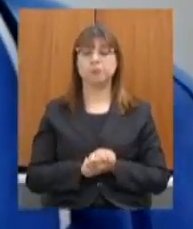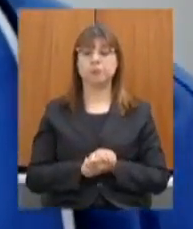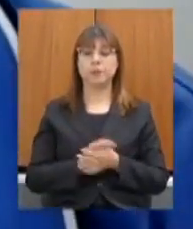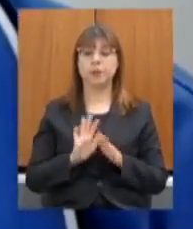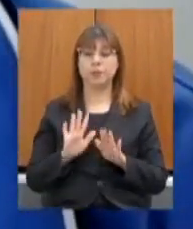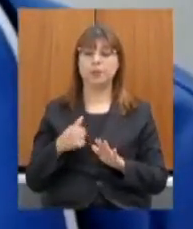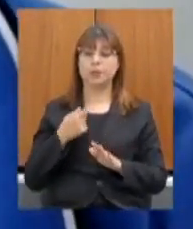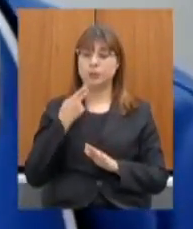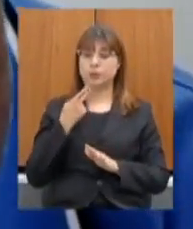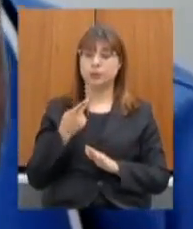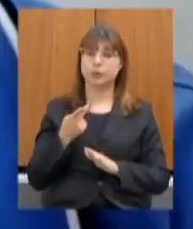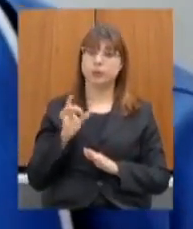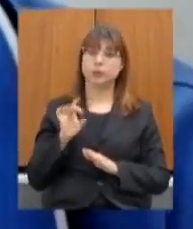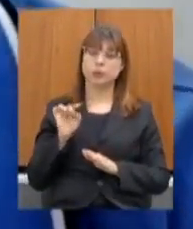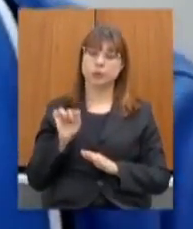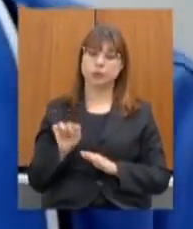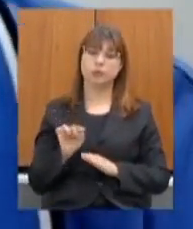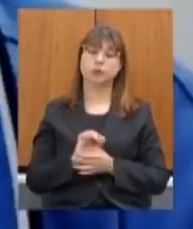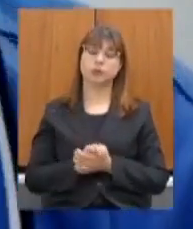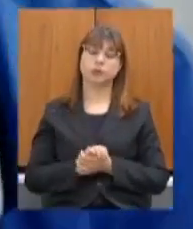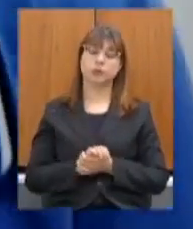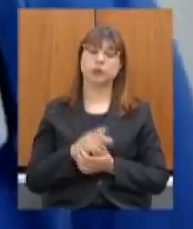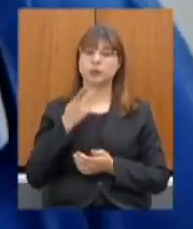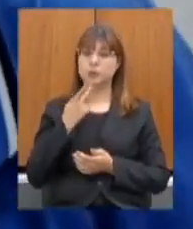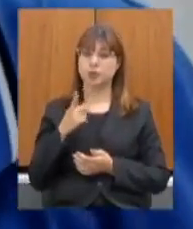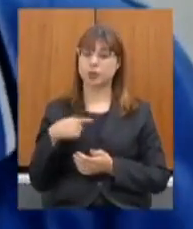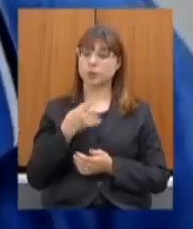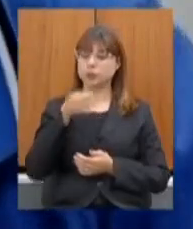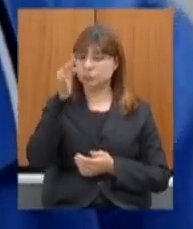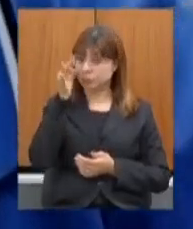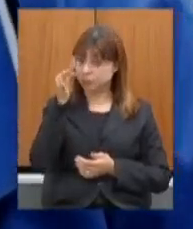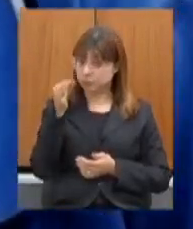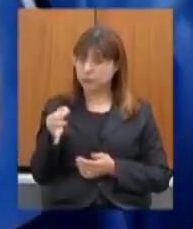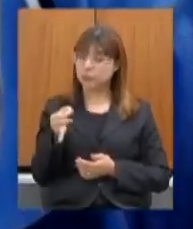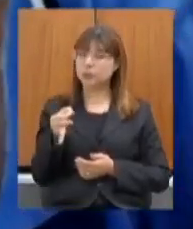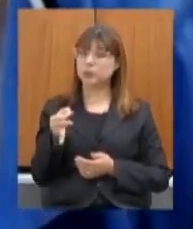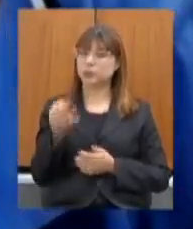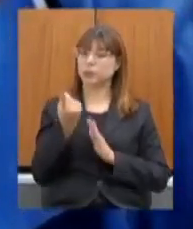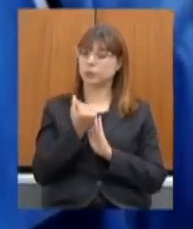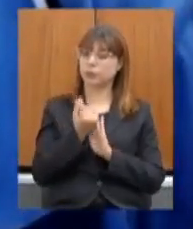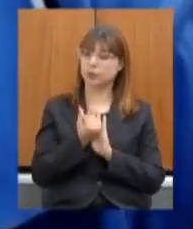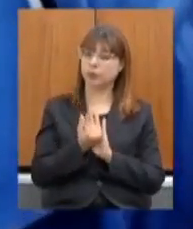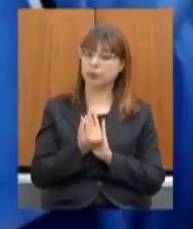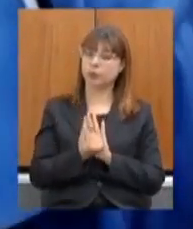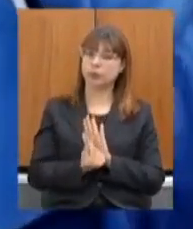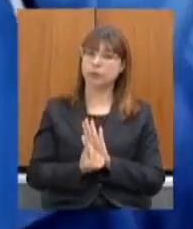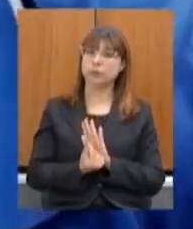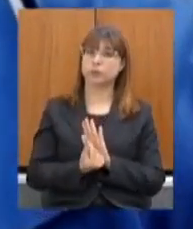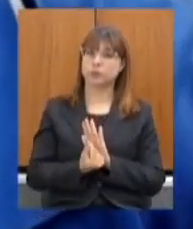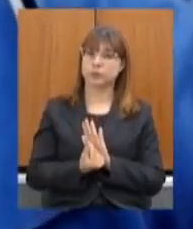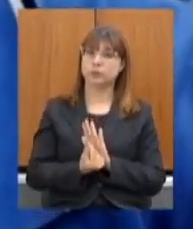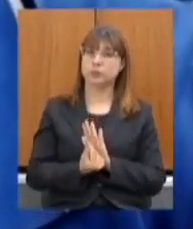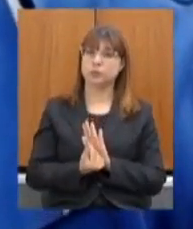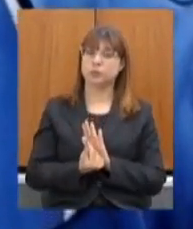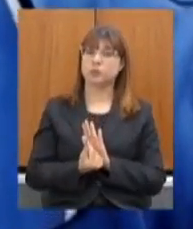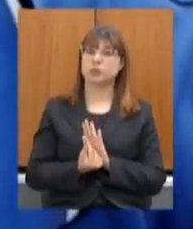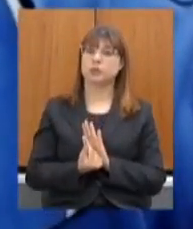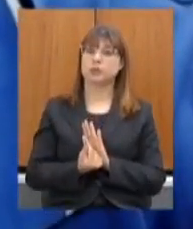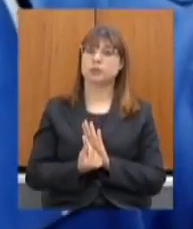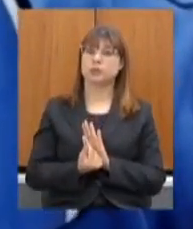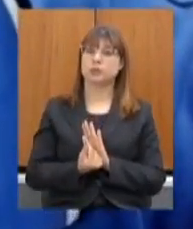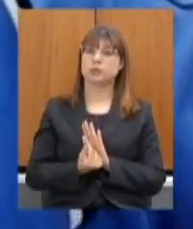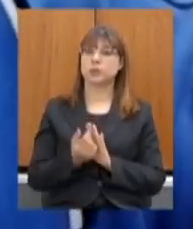intervenção é só nesse sentido, dizer que estamos atentos a um orçamento que possa fazer, sobretudo, a nossa